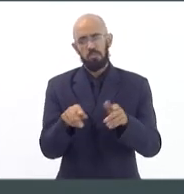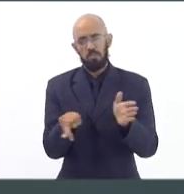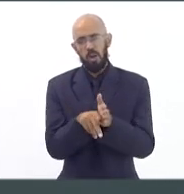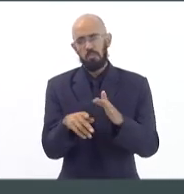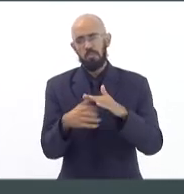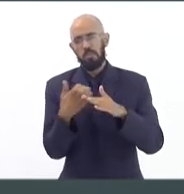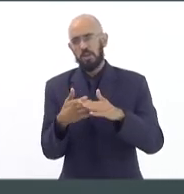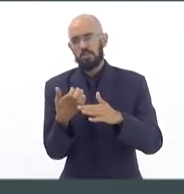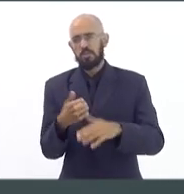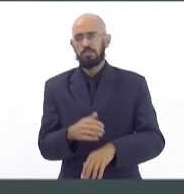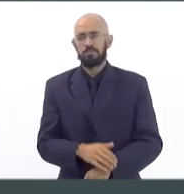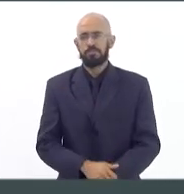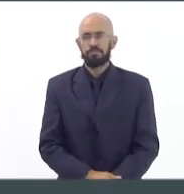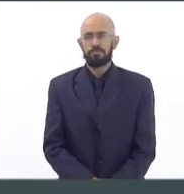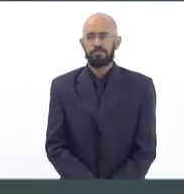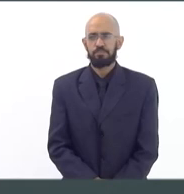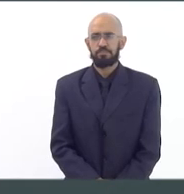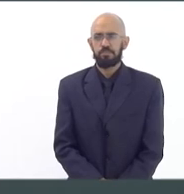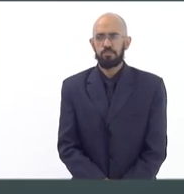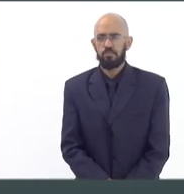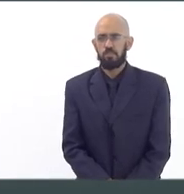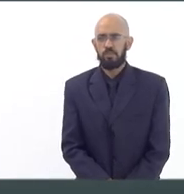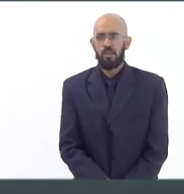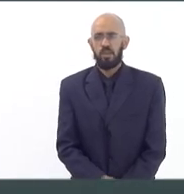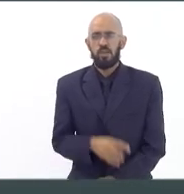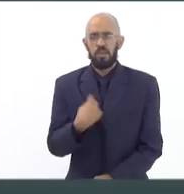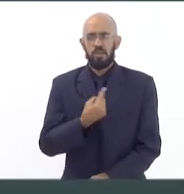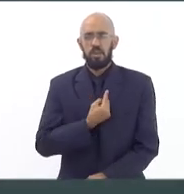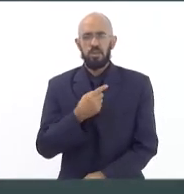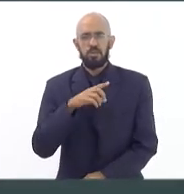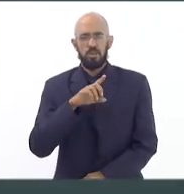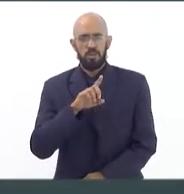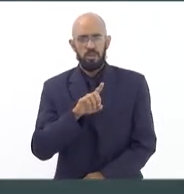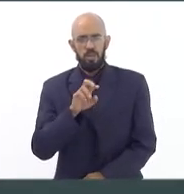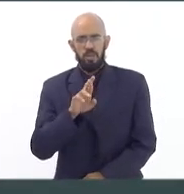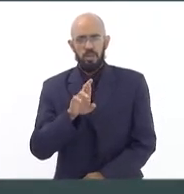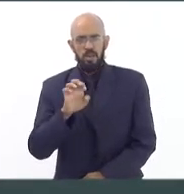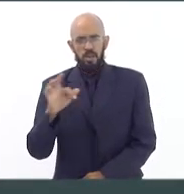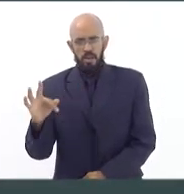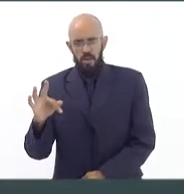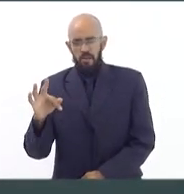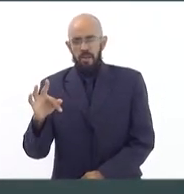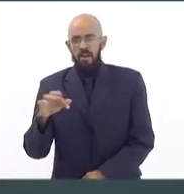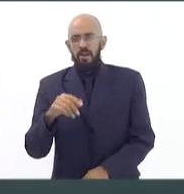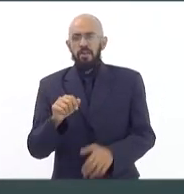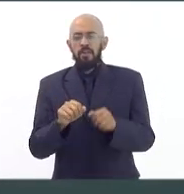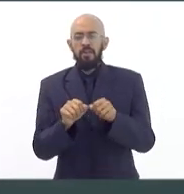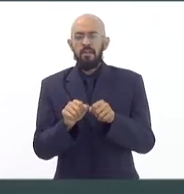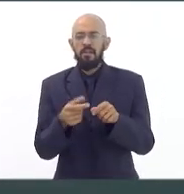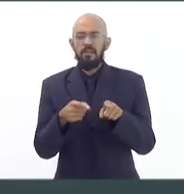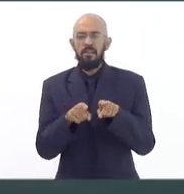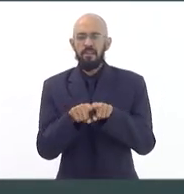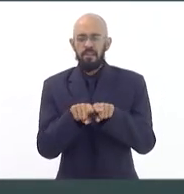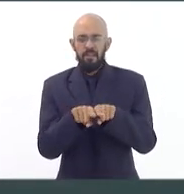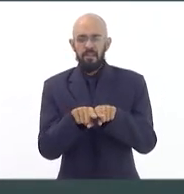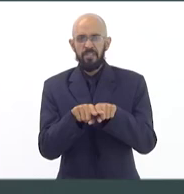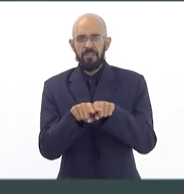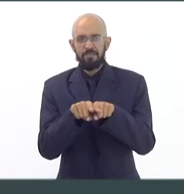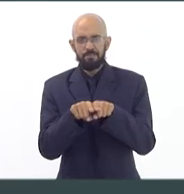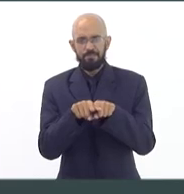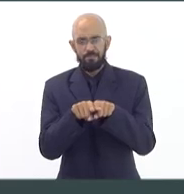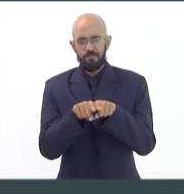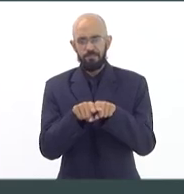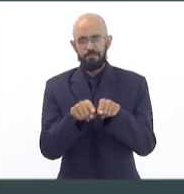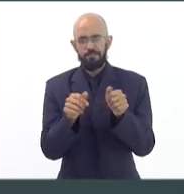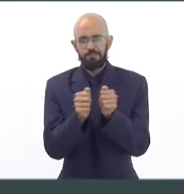e é nóis da drf a gente iniciou uma parceria com a SuperVia a partir